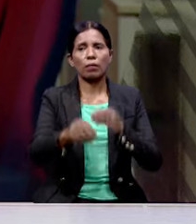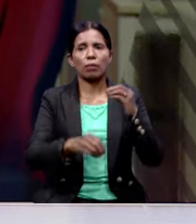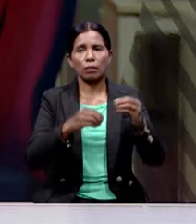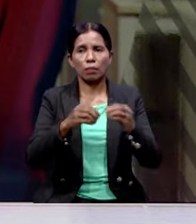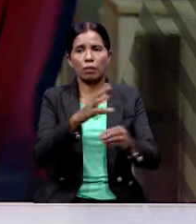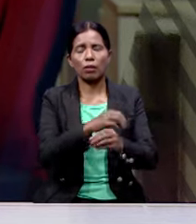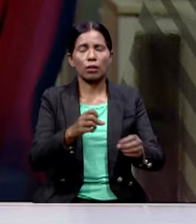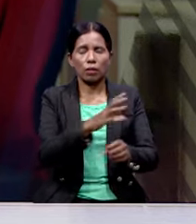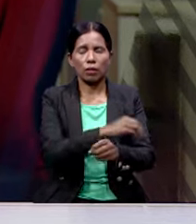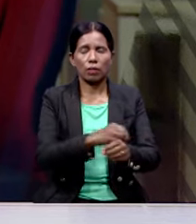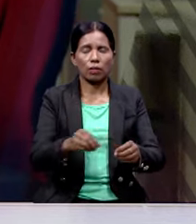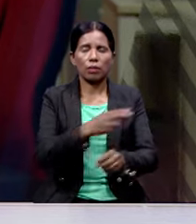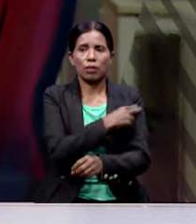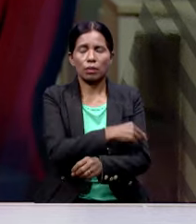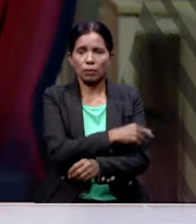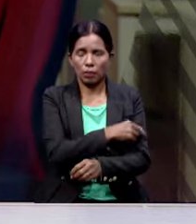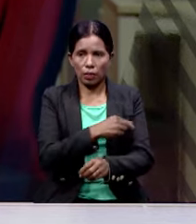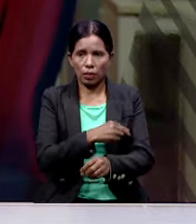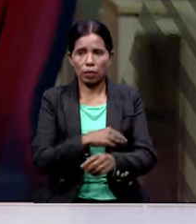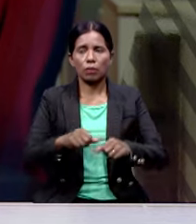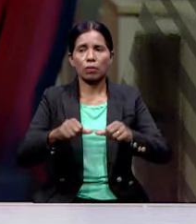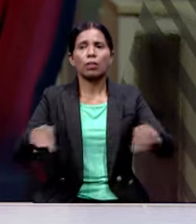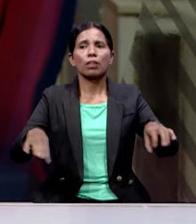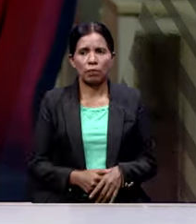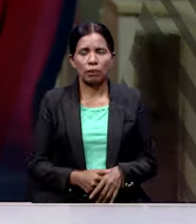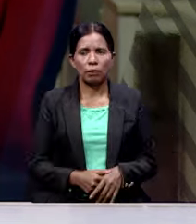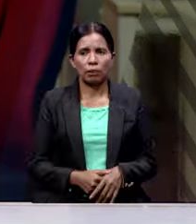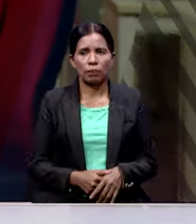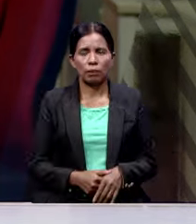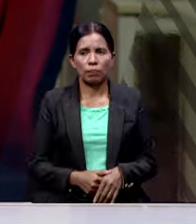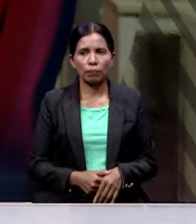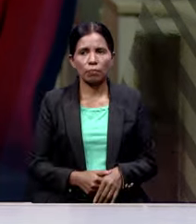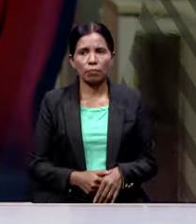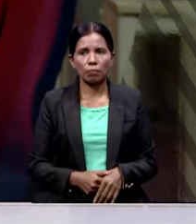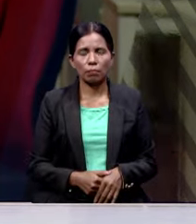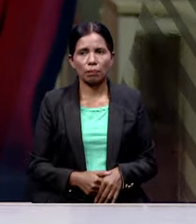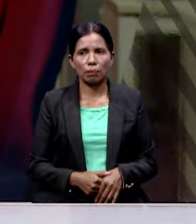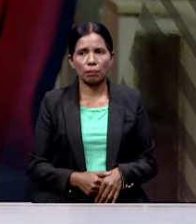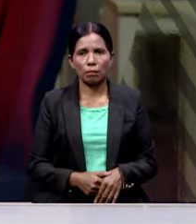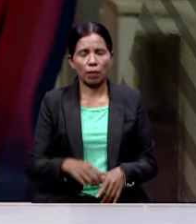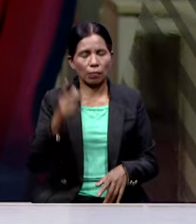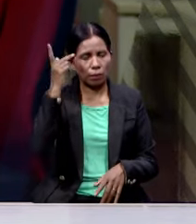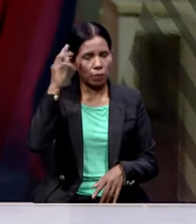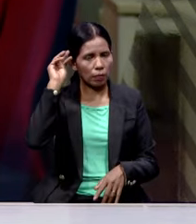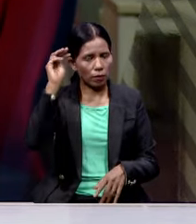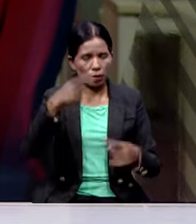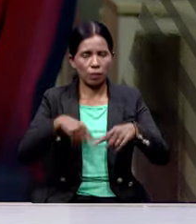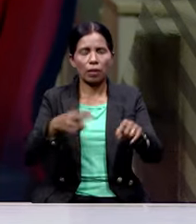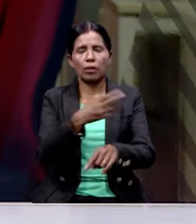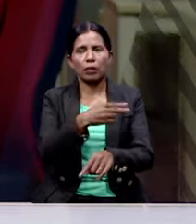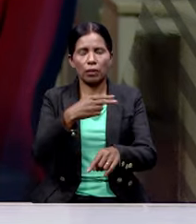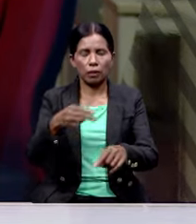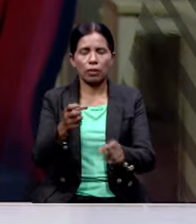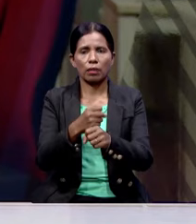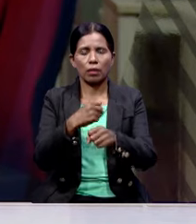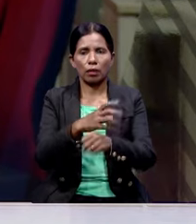Pessoal Saúde contratado e Recentro Saúde Formosa continua serviço voluntariamente. Telespectadores, primeiro-ministro desloca para a Indonésia, onde